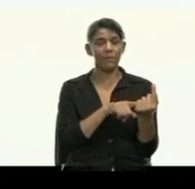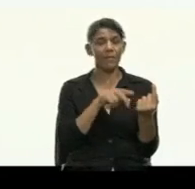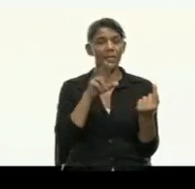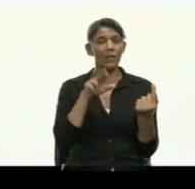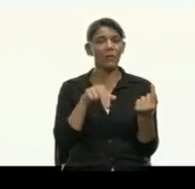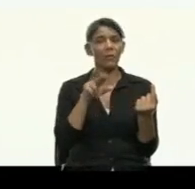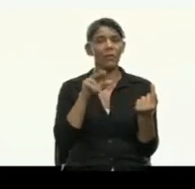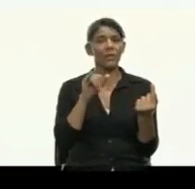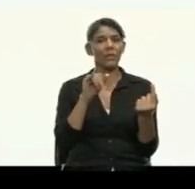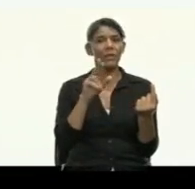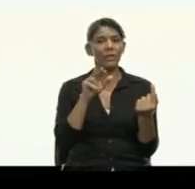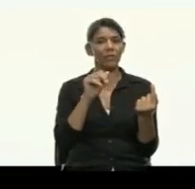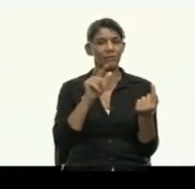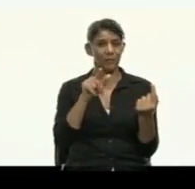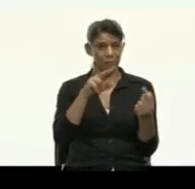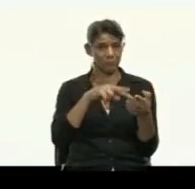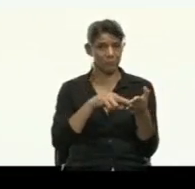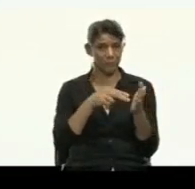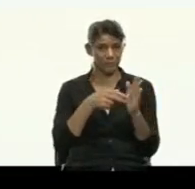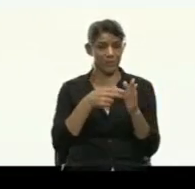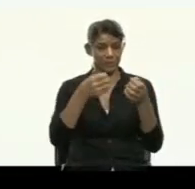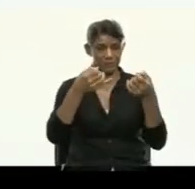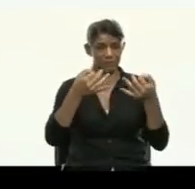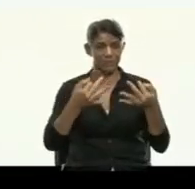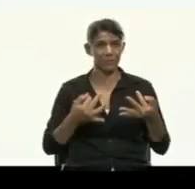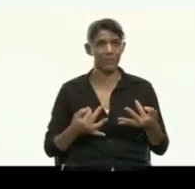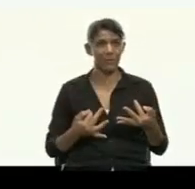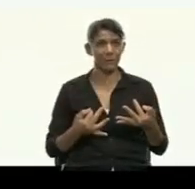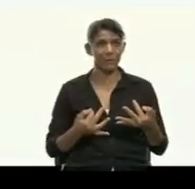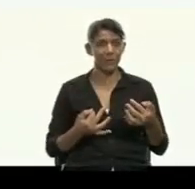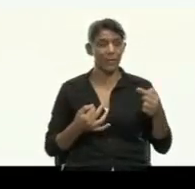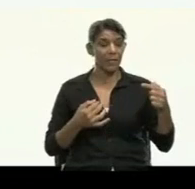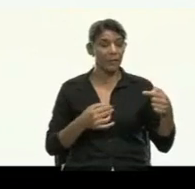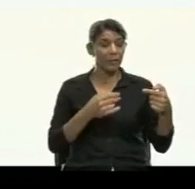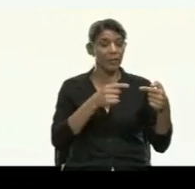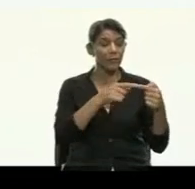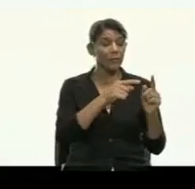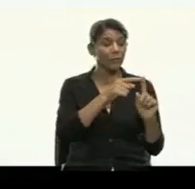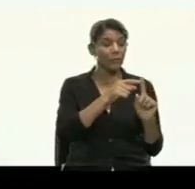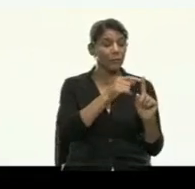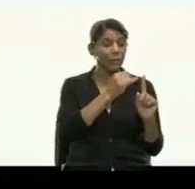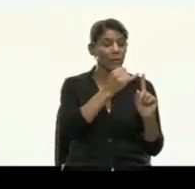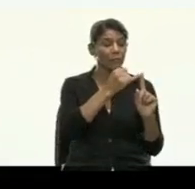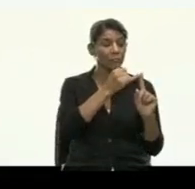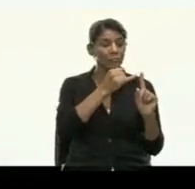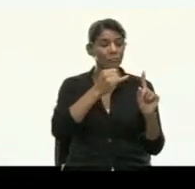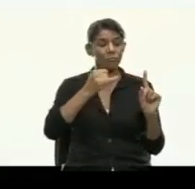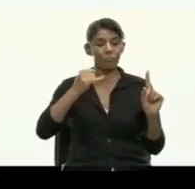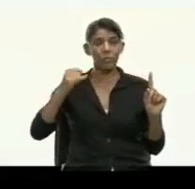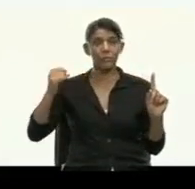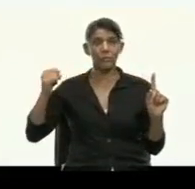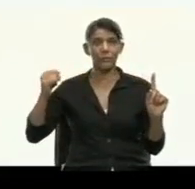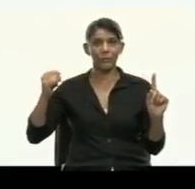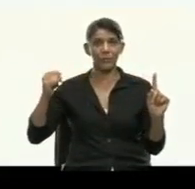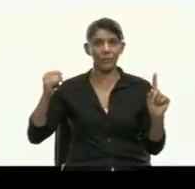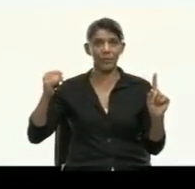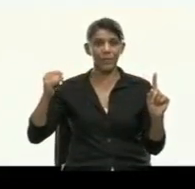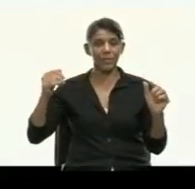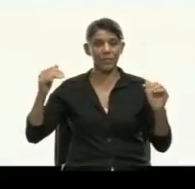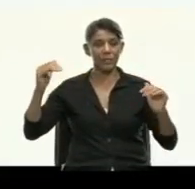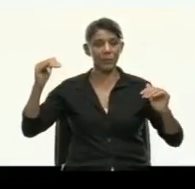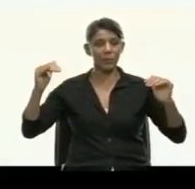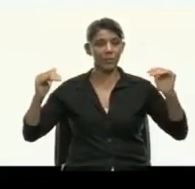que esse é o nível, tá? Bati o nível aqui, encontrei o nível desse daqui também, então eles